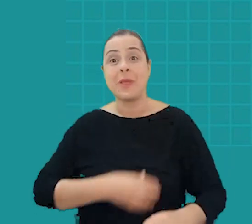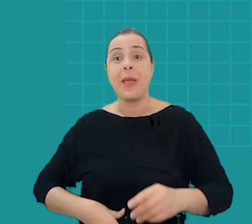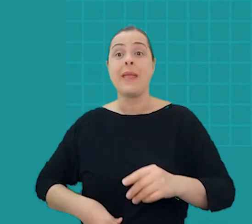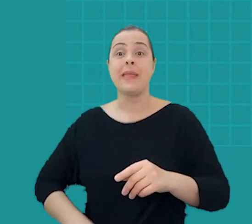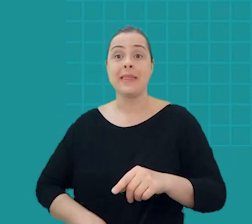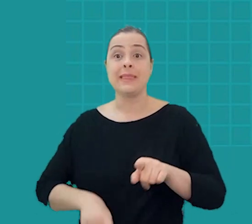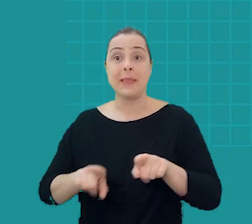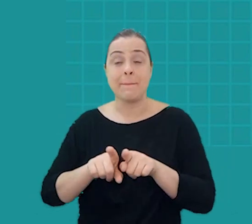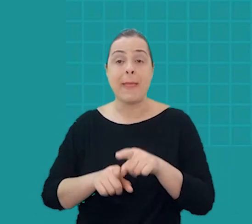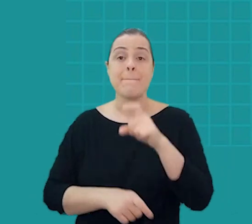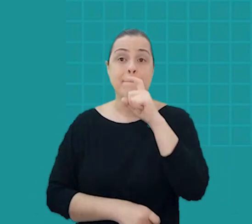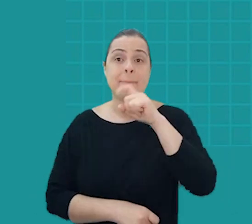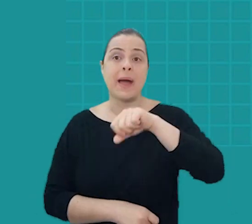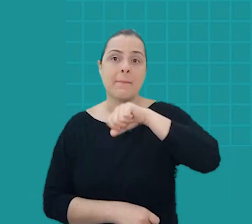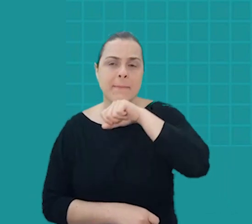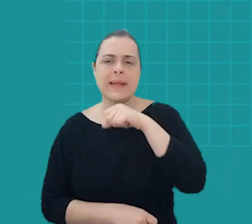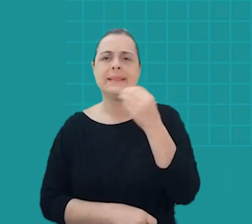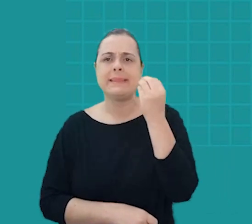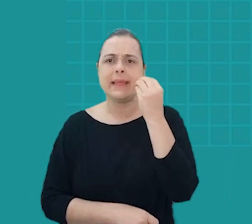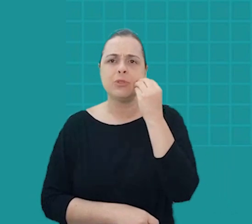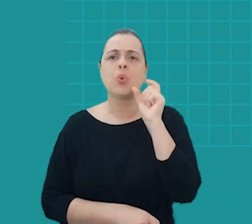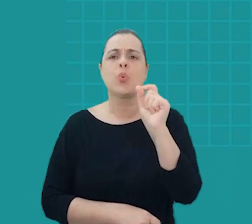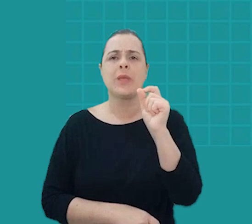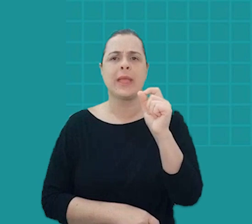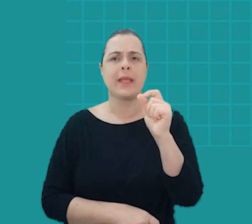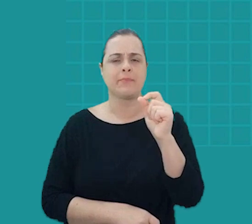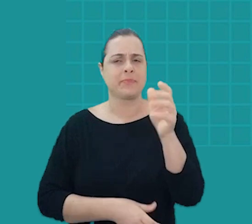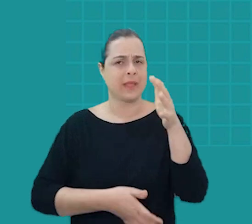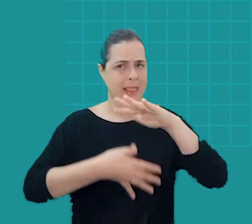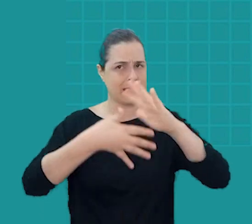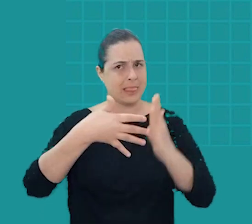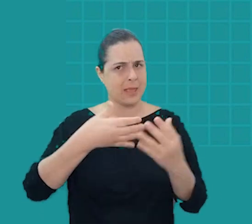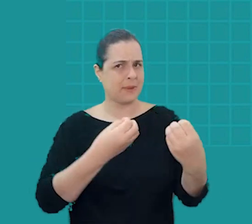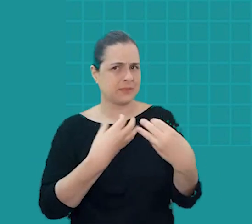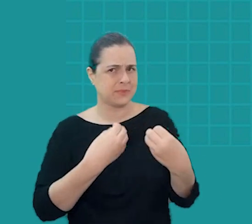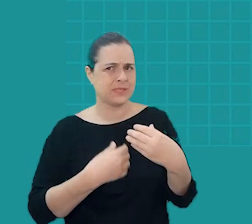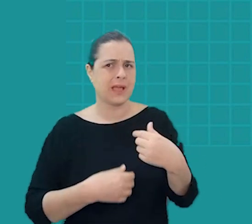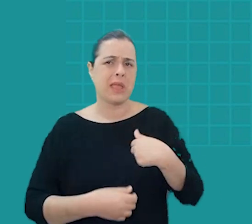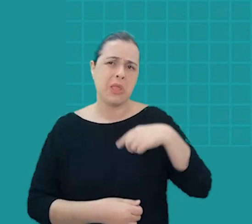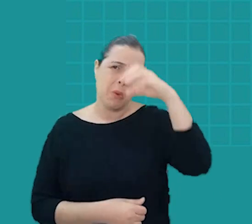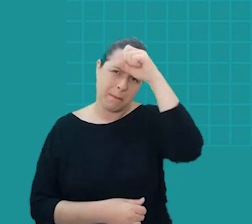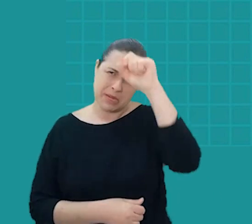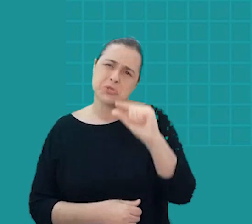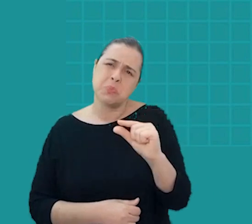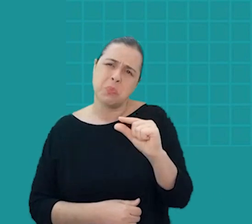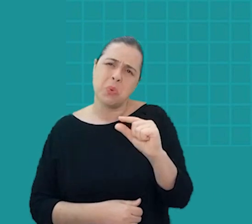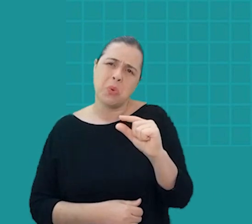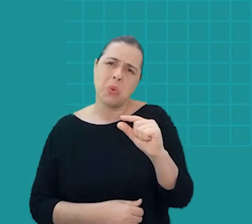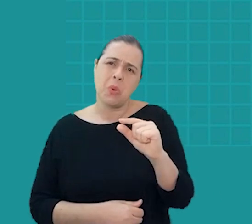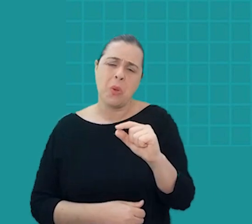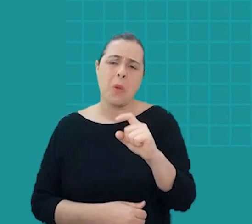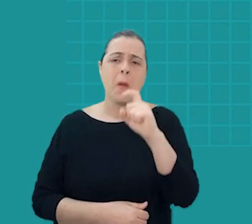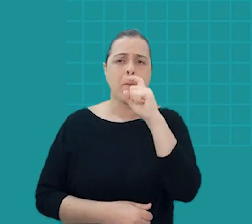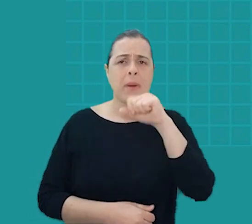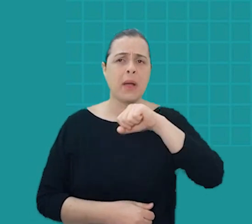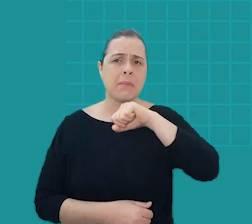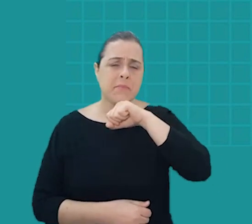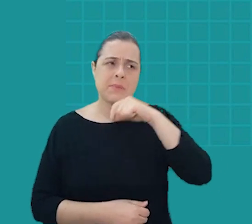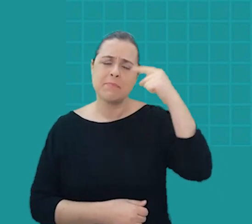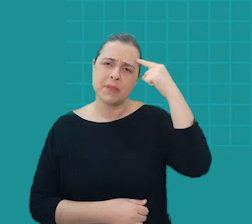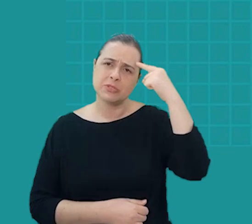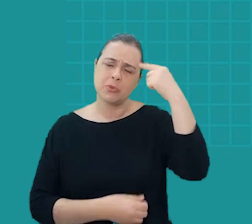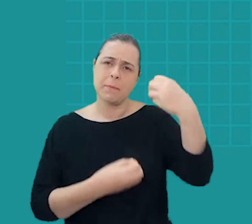de Libras, me ensinar Libras. Eu aprendi pouco, eles não sabiam, tal, eles acharam que isso pudesse dar um